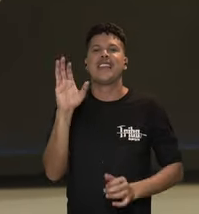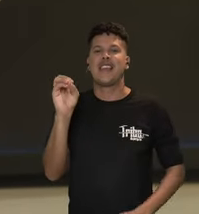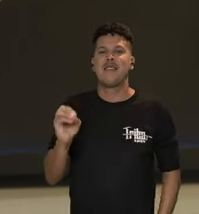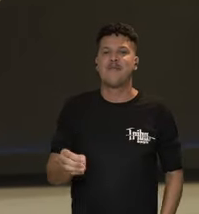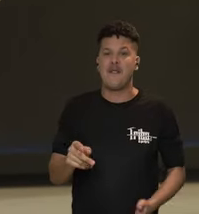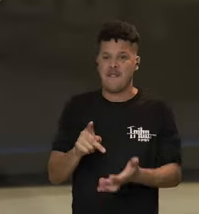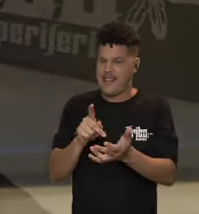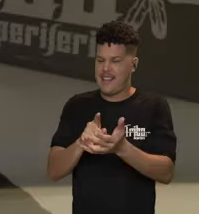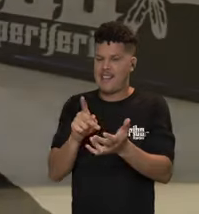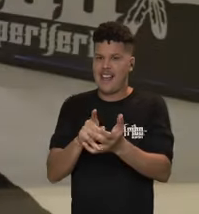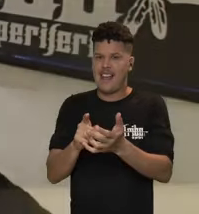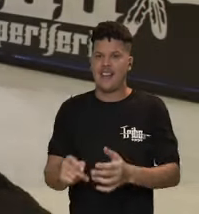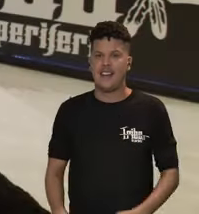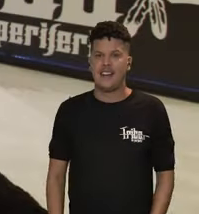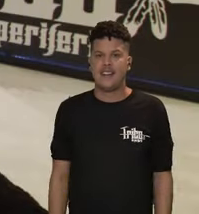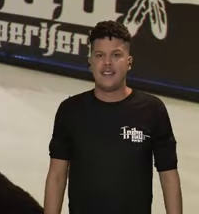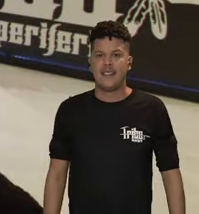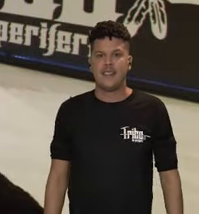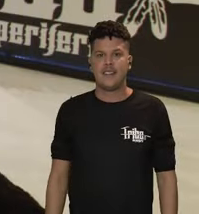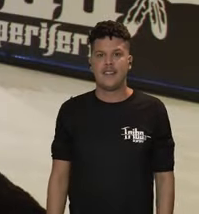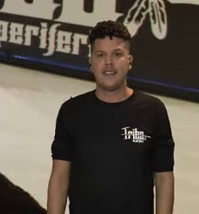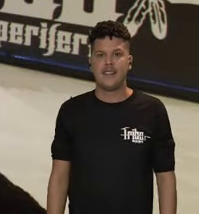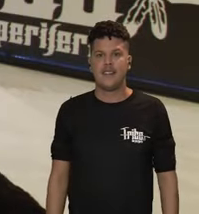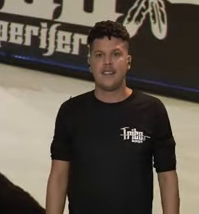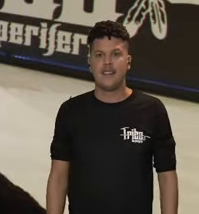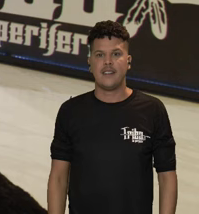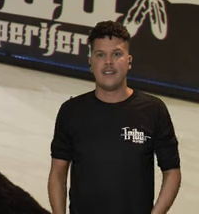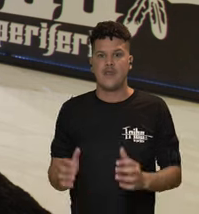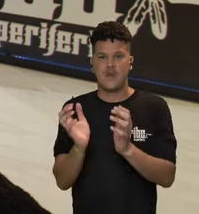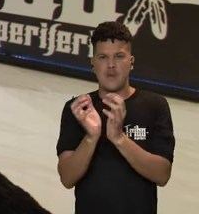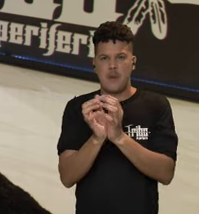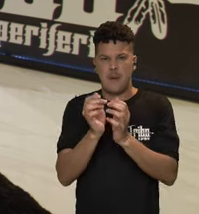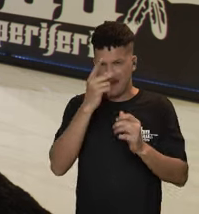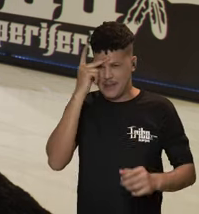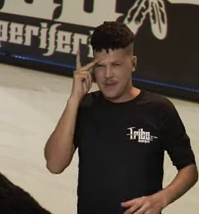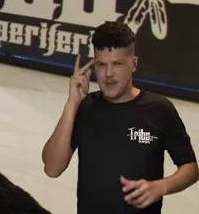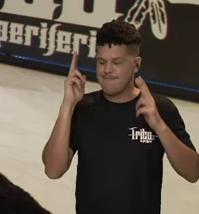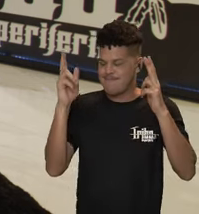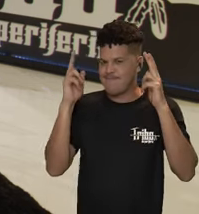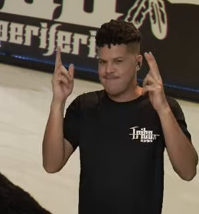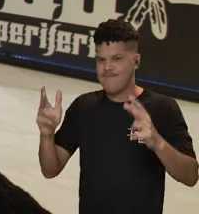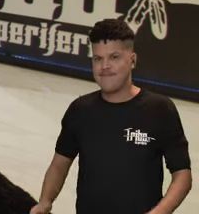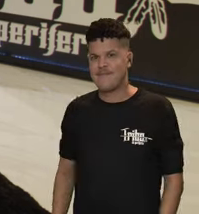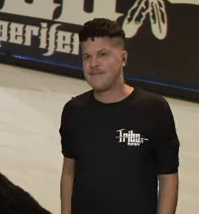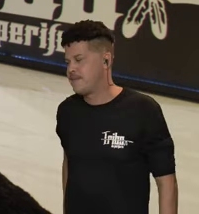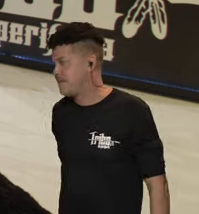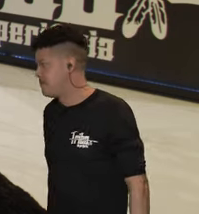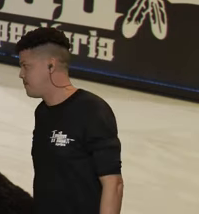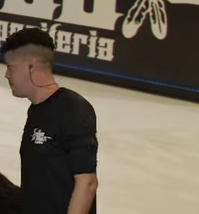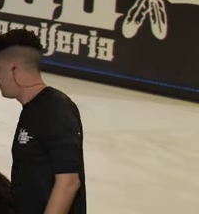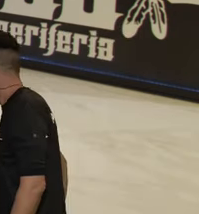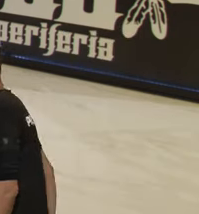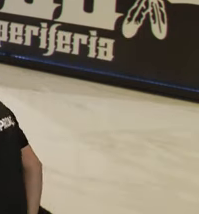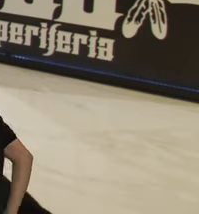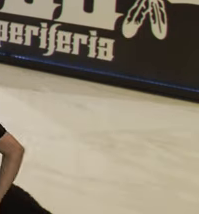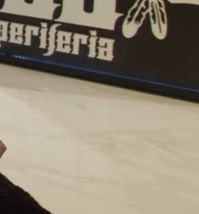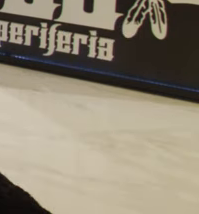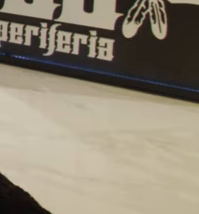Com certeza. A colocar no meio da galera, pra galera foi. Curtir. Então, bora? Vamos de carro de malandro,